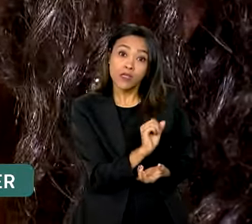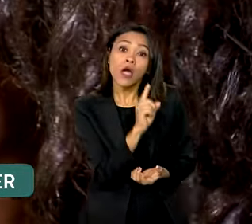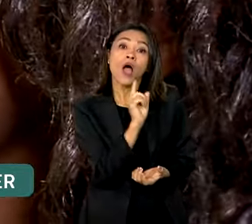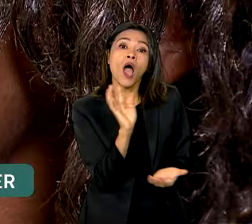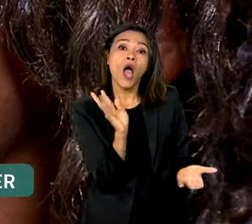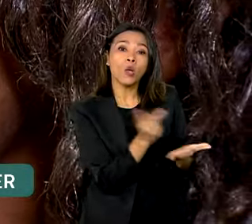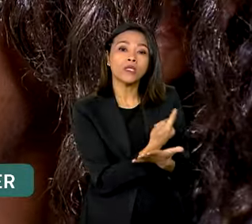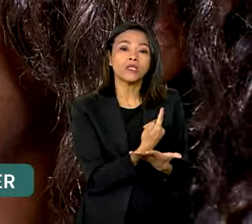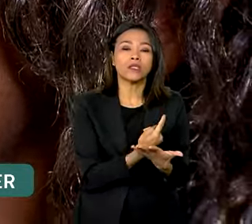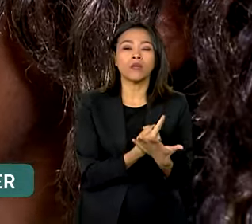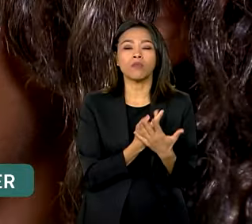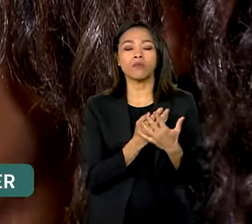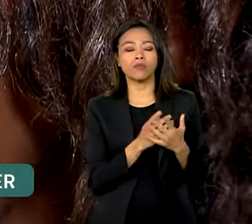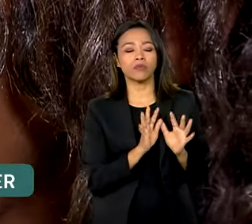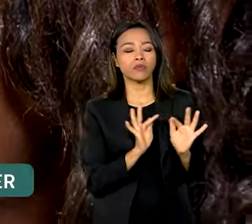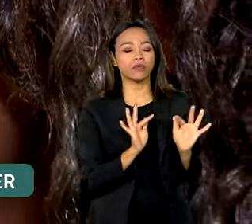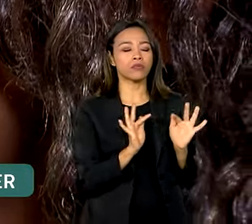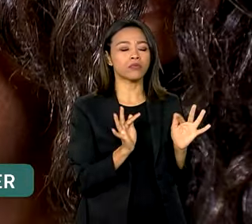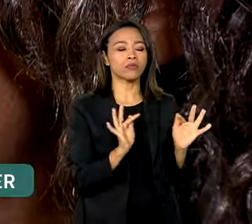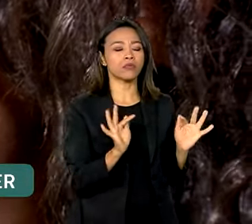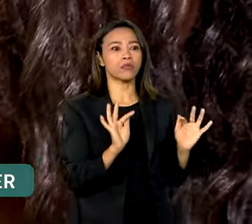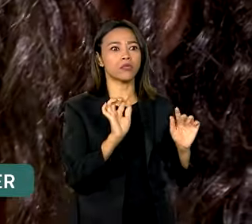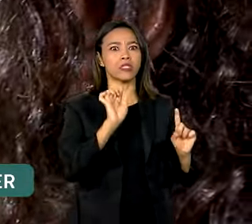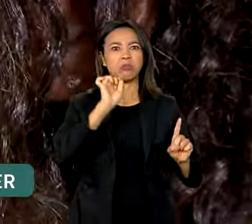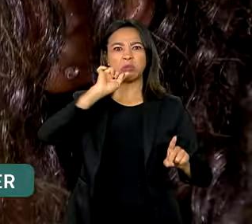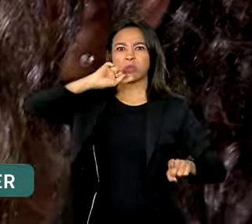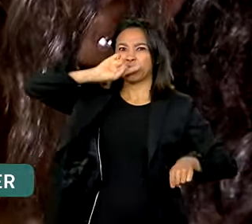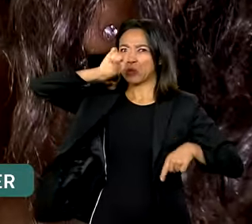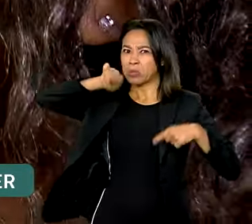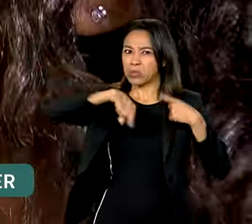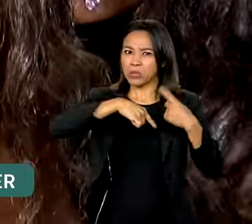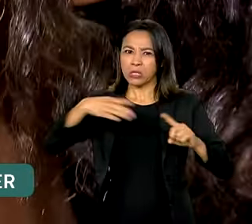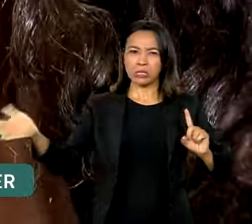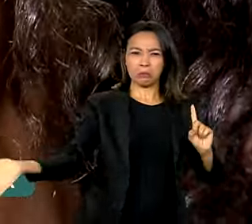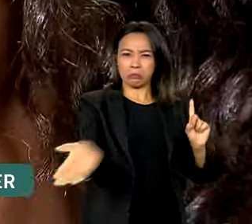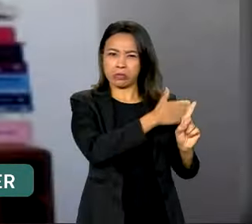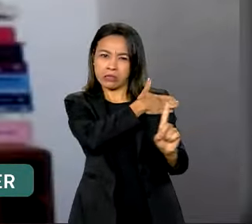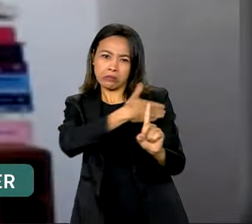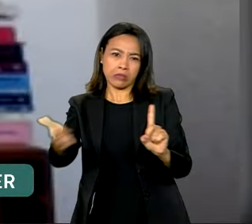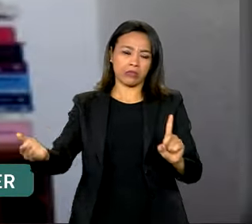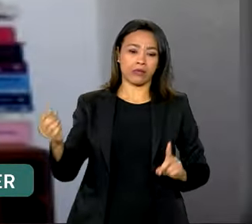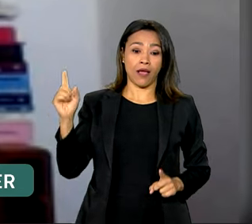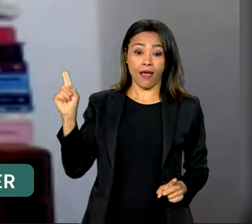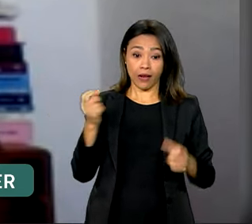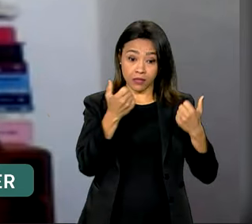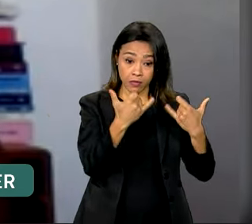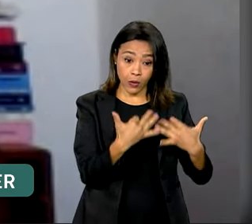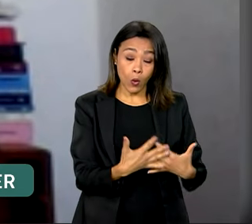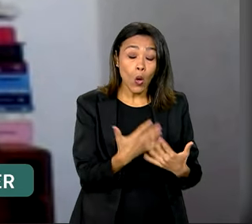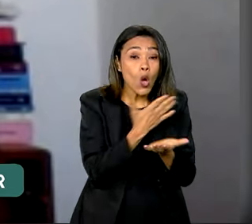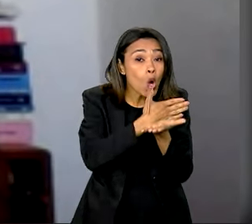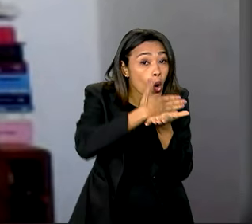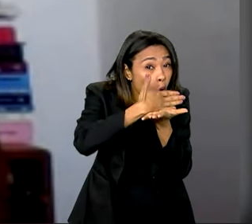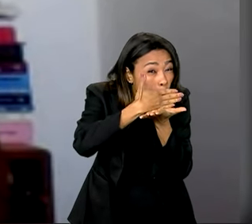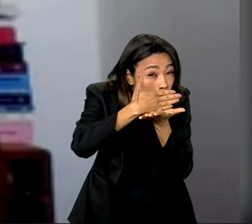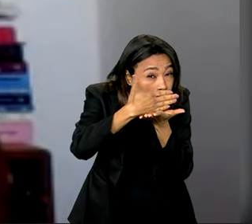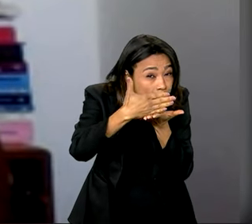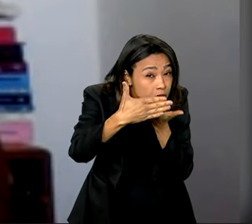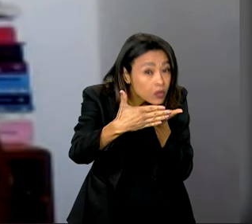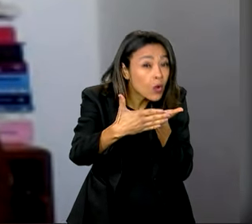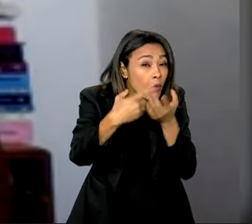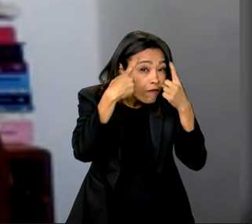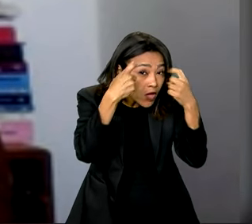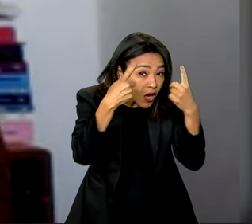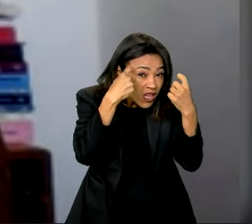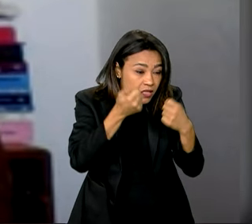forma sutil, até se transformar em agressões físicas. Eu comecei com a violência